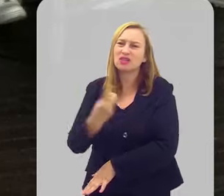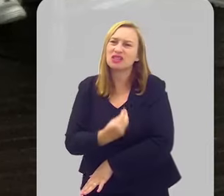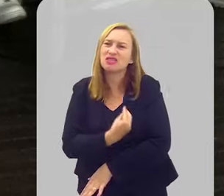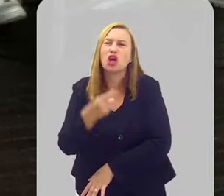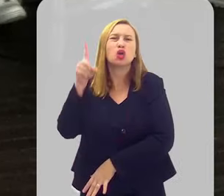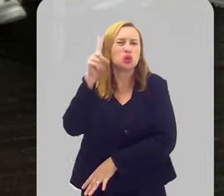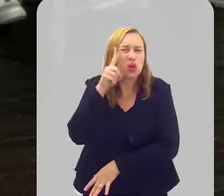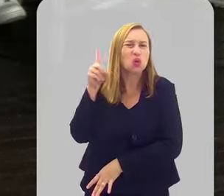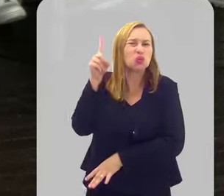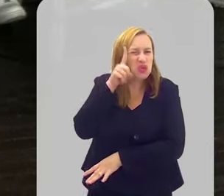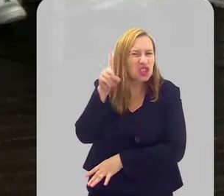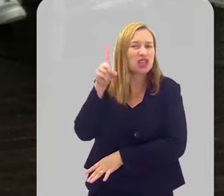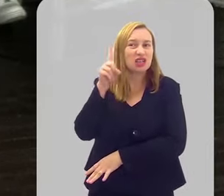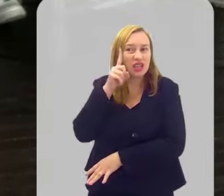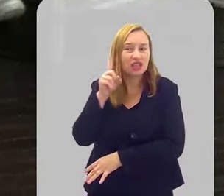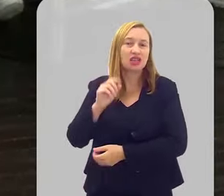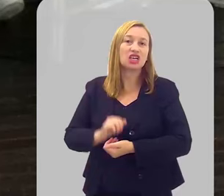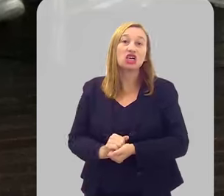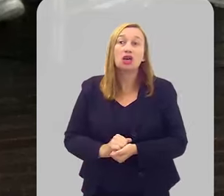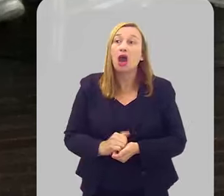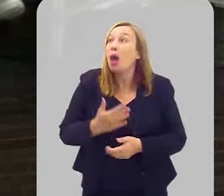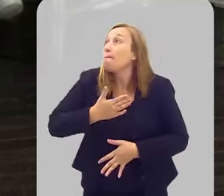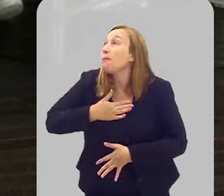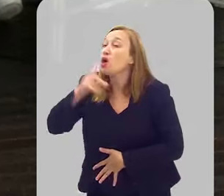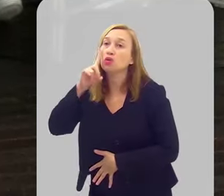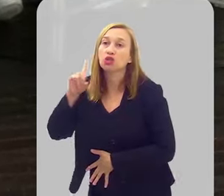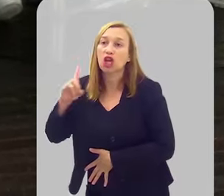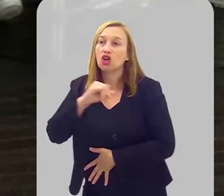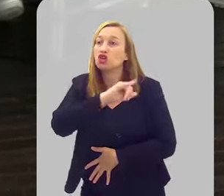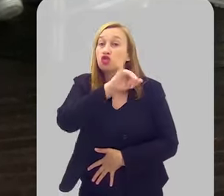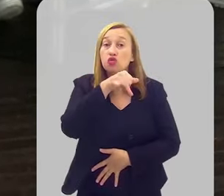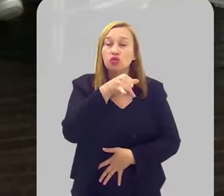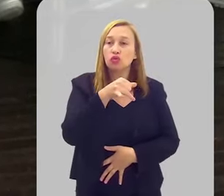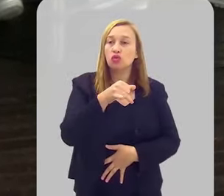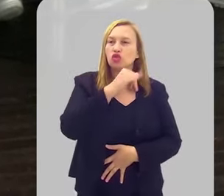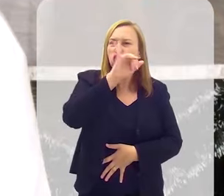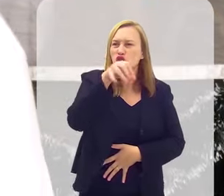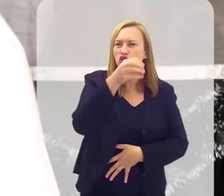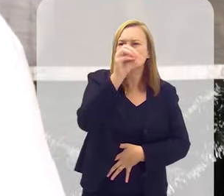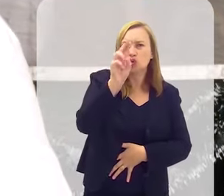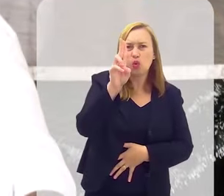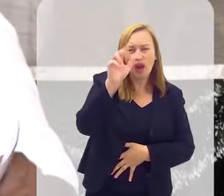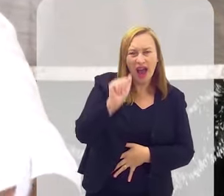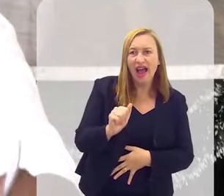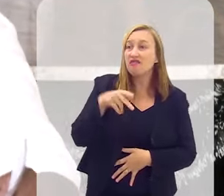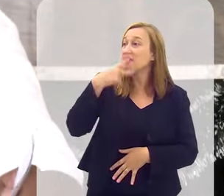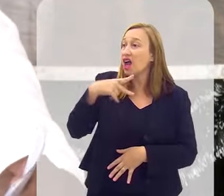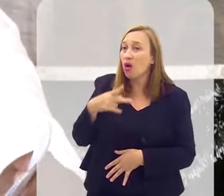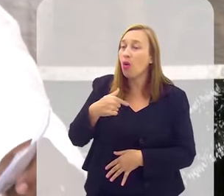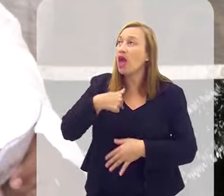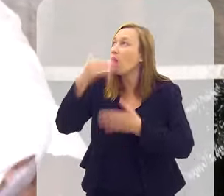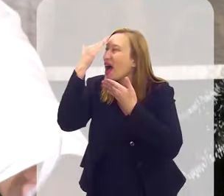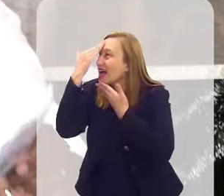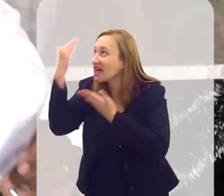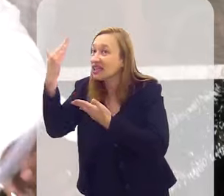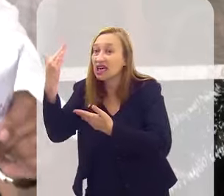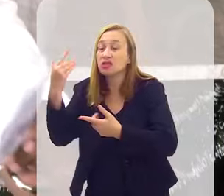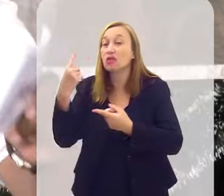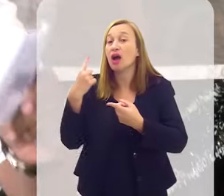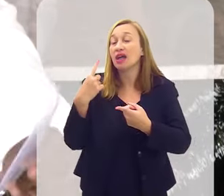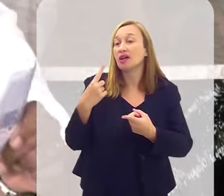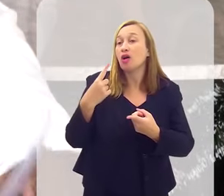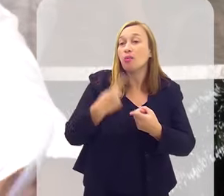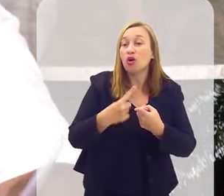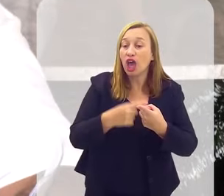sobre nós a cada Abrir dos nossos olhos Jucá falou isso Júlio sou grato porque eu estou aqui dirigindo porque eu estou indo